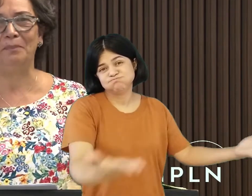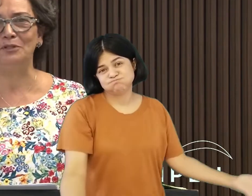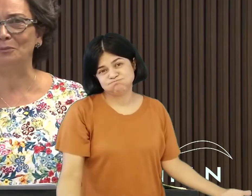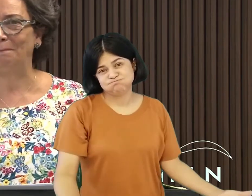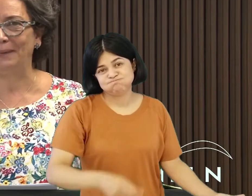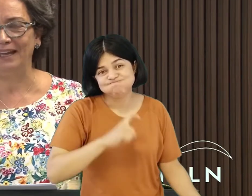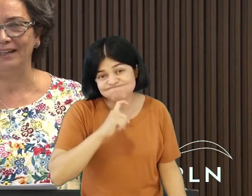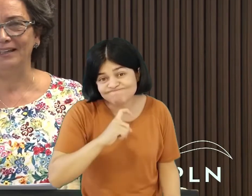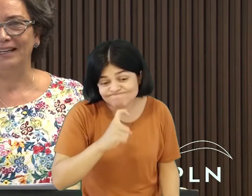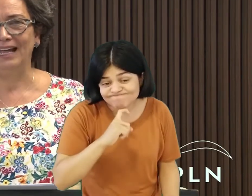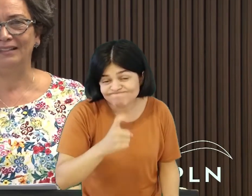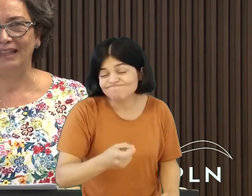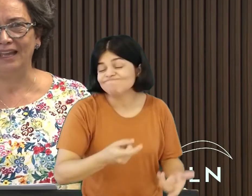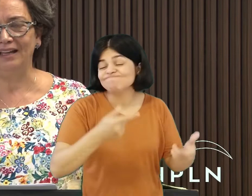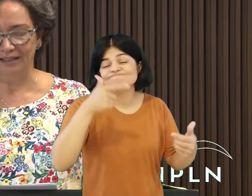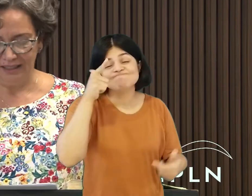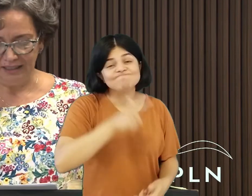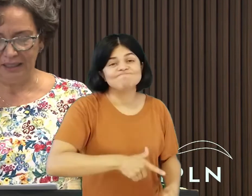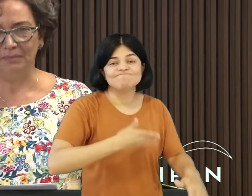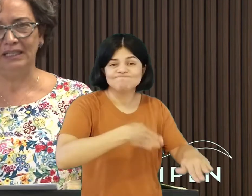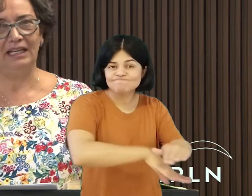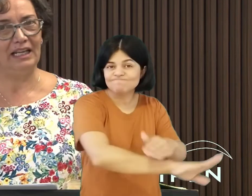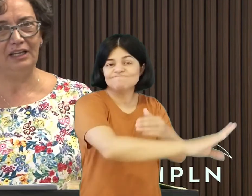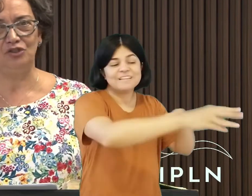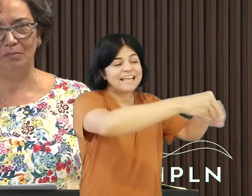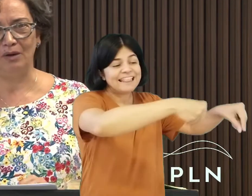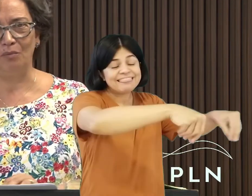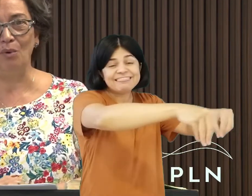Ninguém pôs o pé na terra que